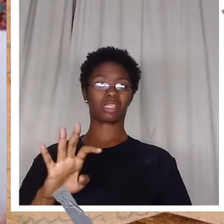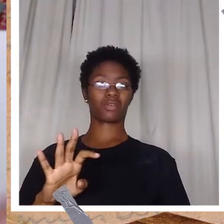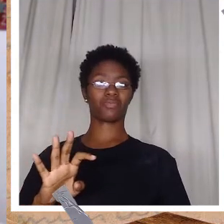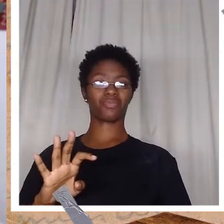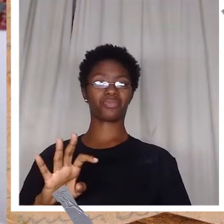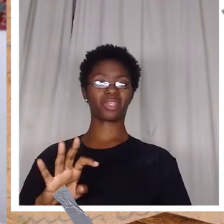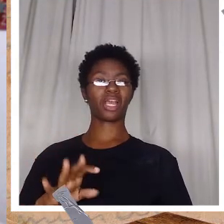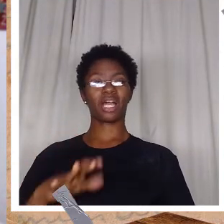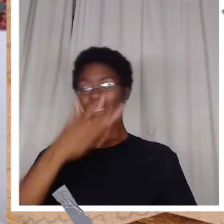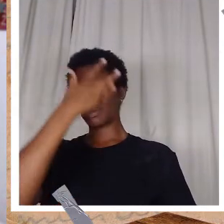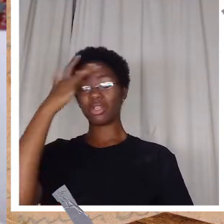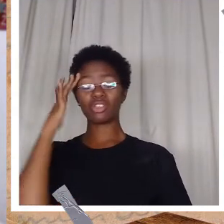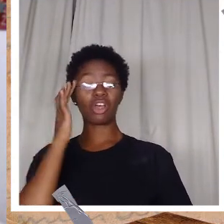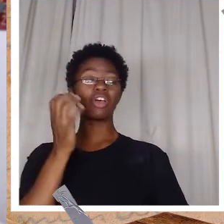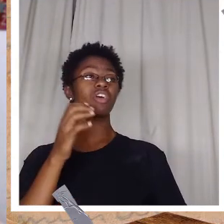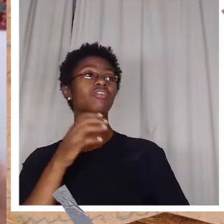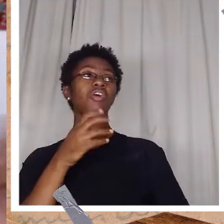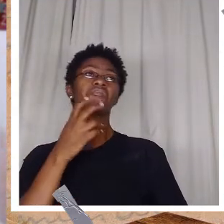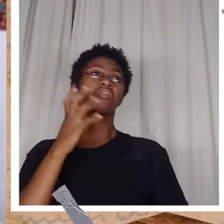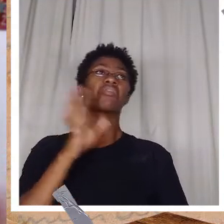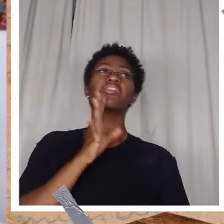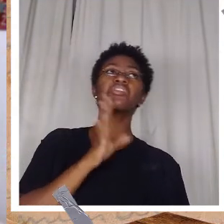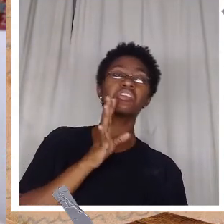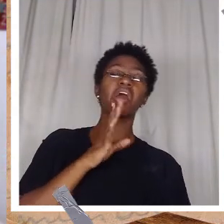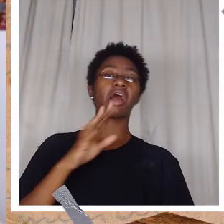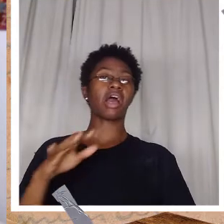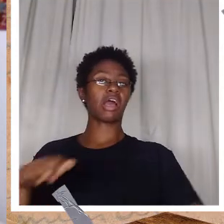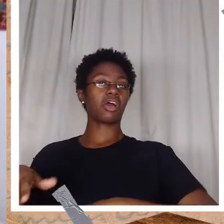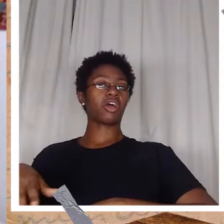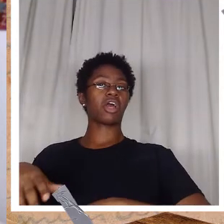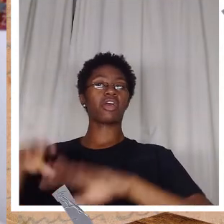ouviam falar do Rebouças, como Avenida Rebouças,